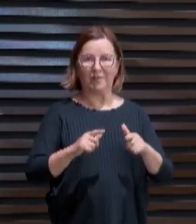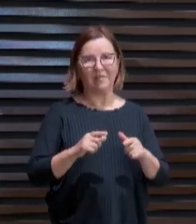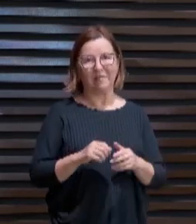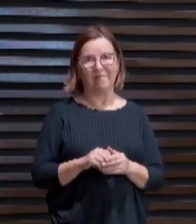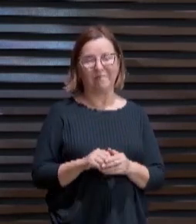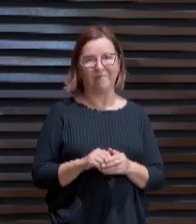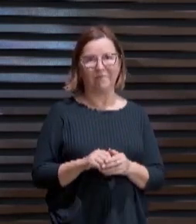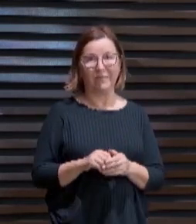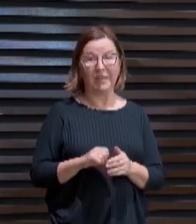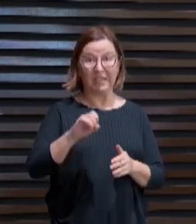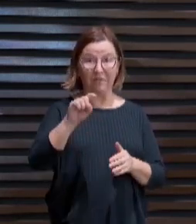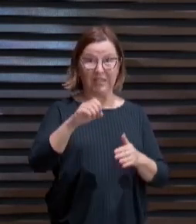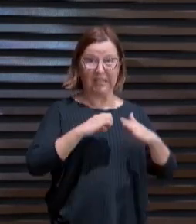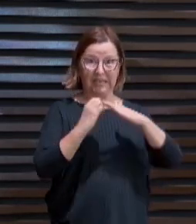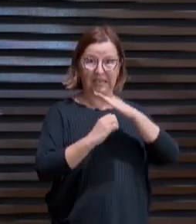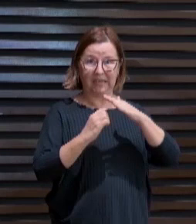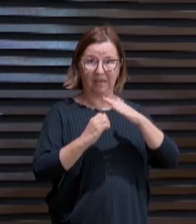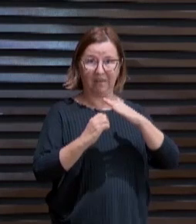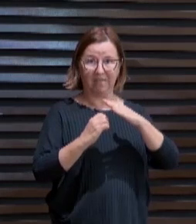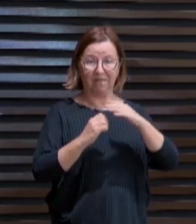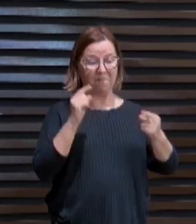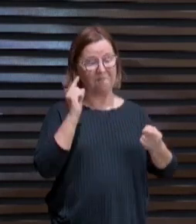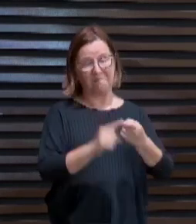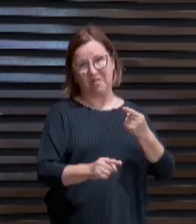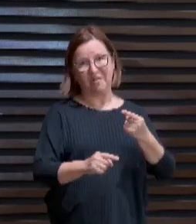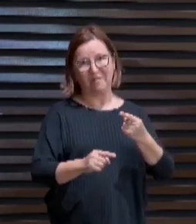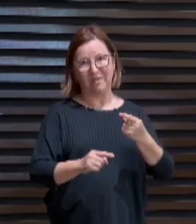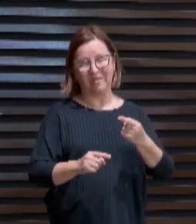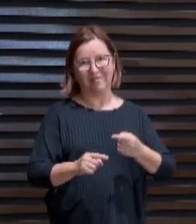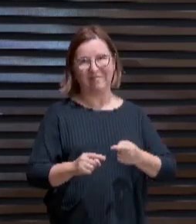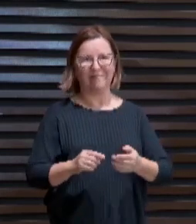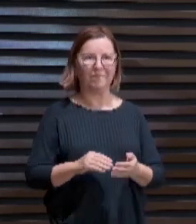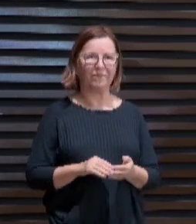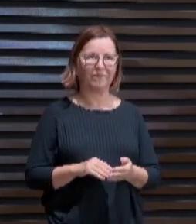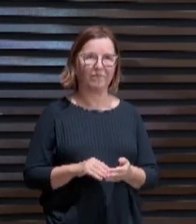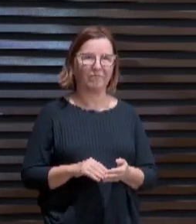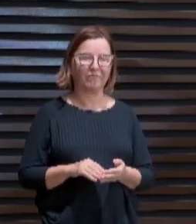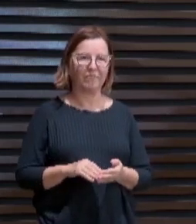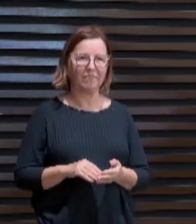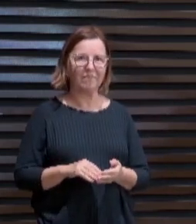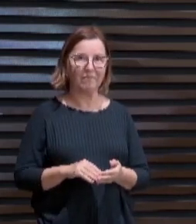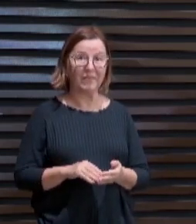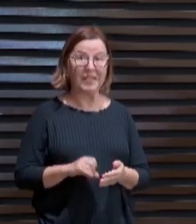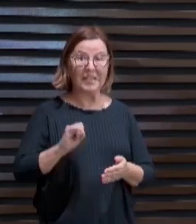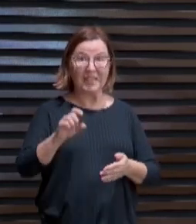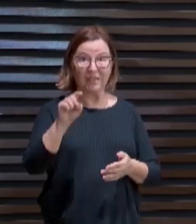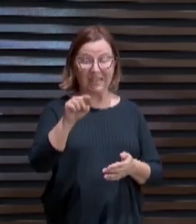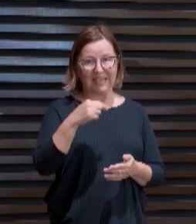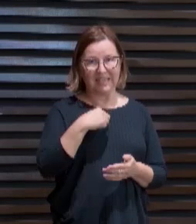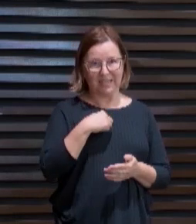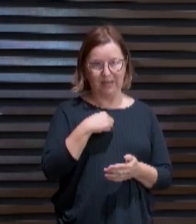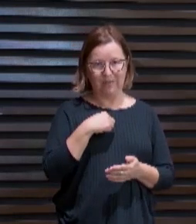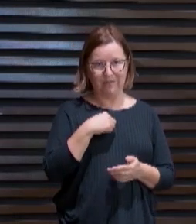né? A Igreja de Cristo, ela irá passar por isso novamente, meu irmão. Se você aqui, você e eu estivermos